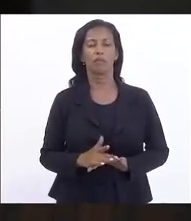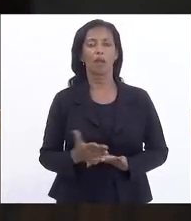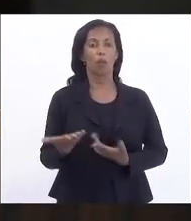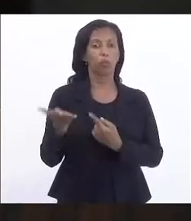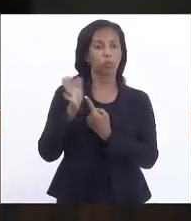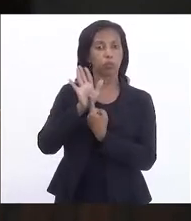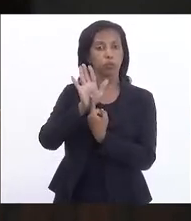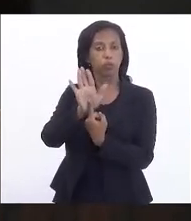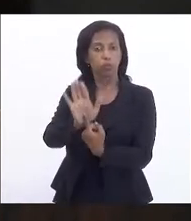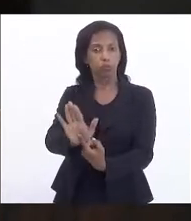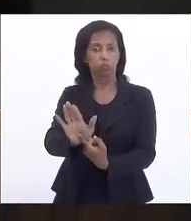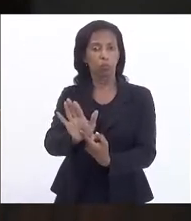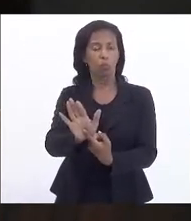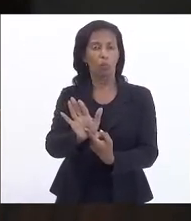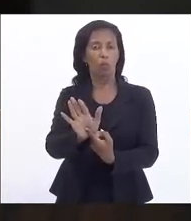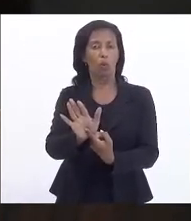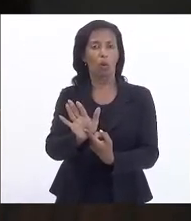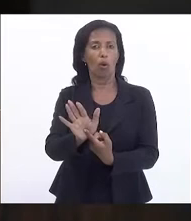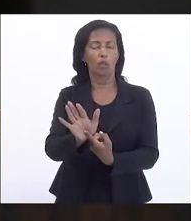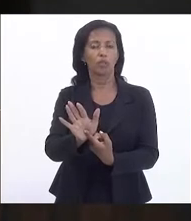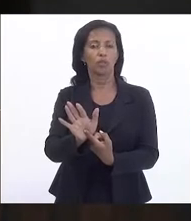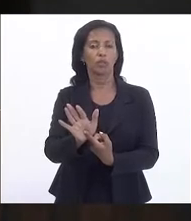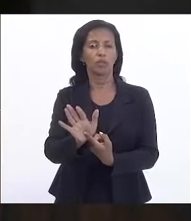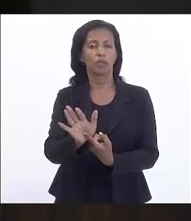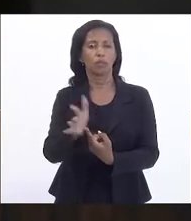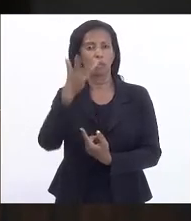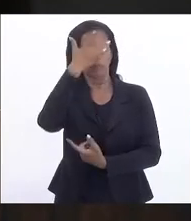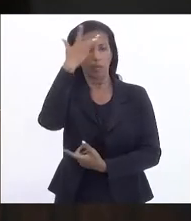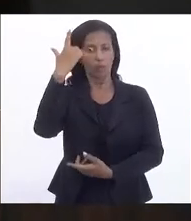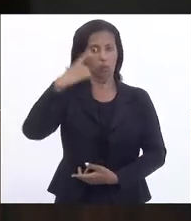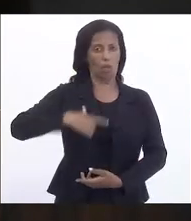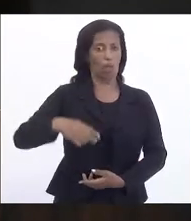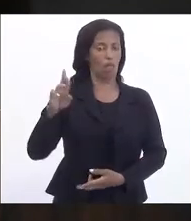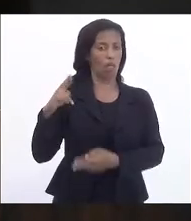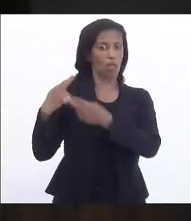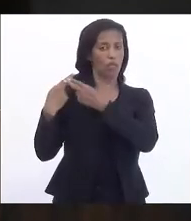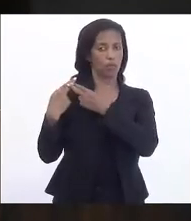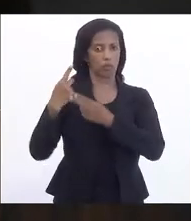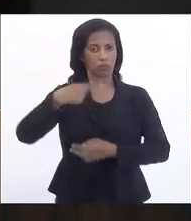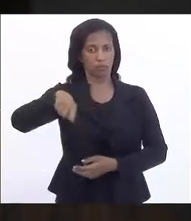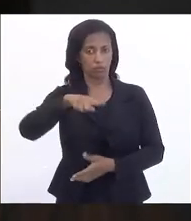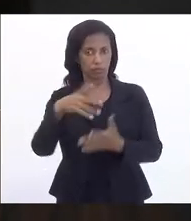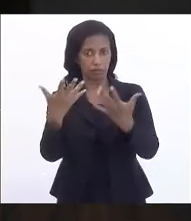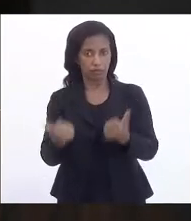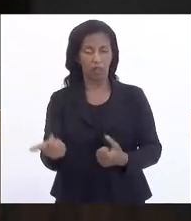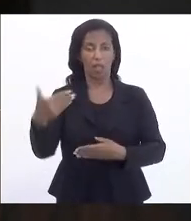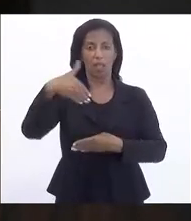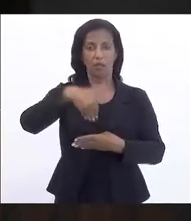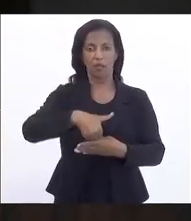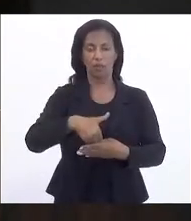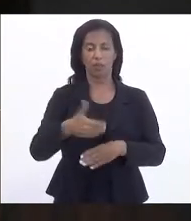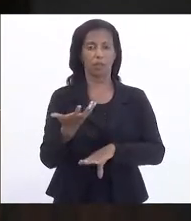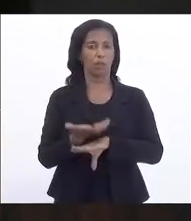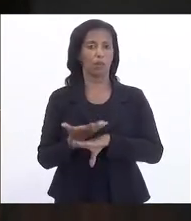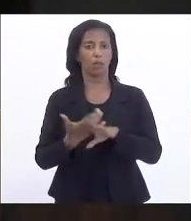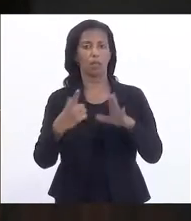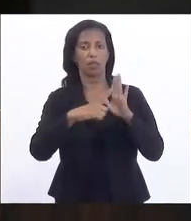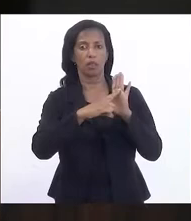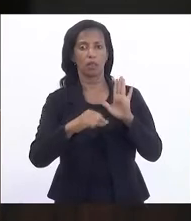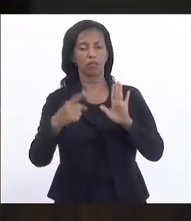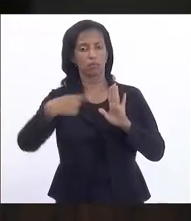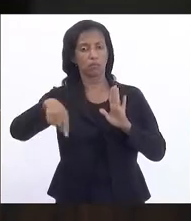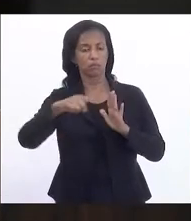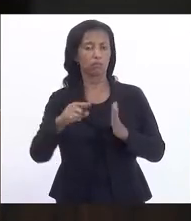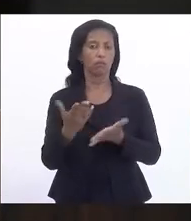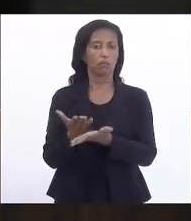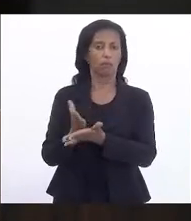inviolabilidade da cadeia de custódia digital por agente responsável senhores que aprovam permaneçam como aprovado em votação matéria destacada senhores que aprovam permaneçam